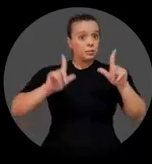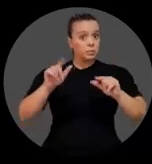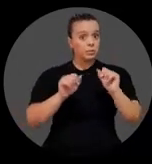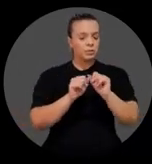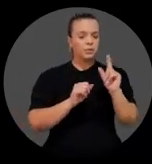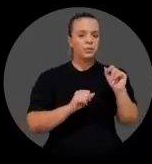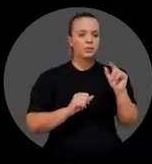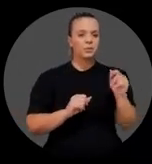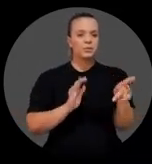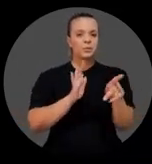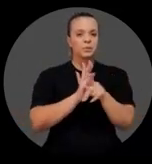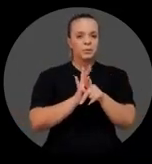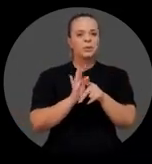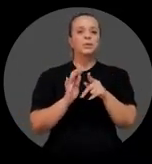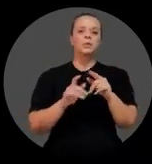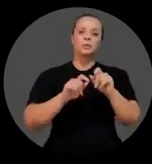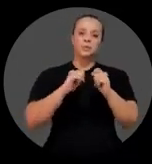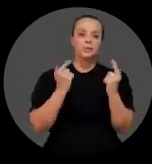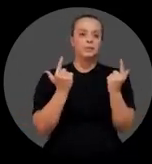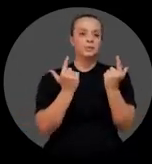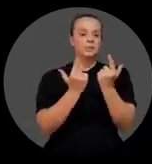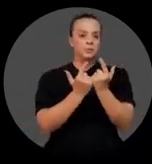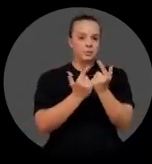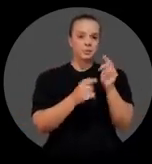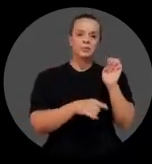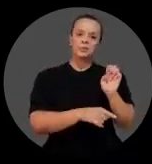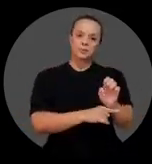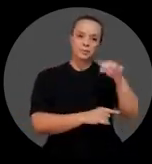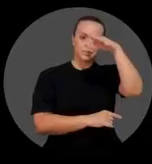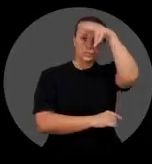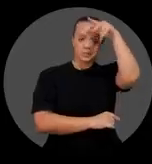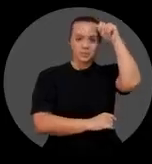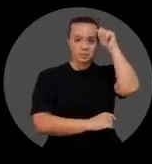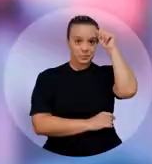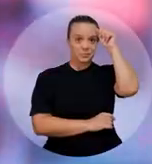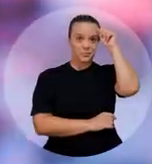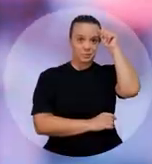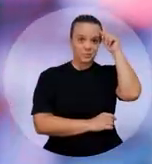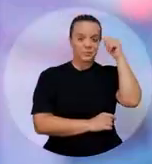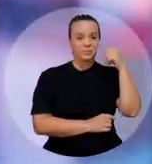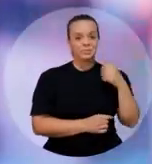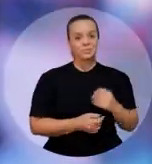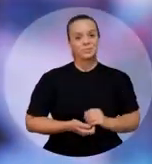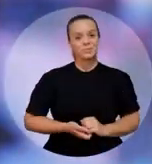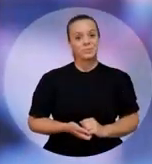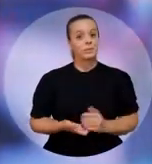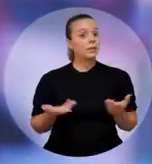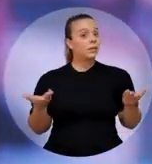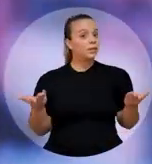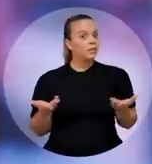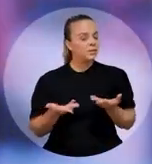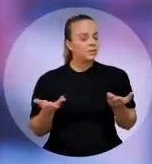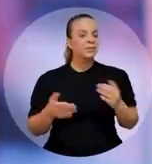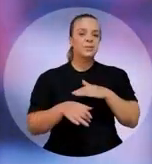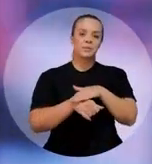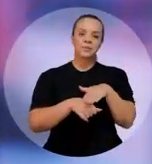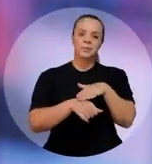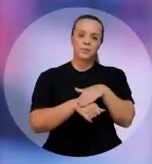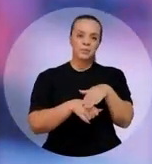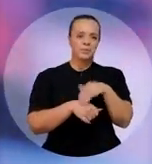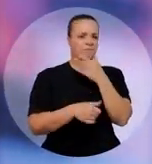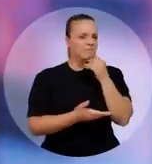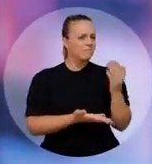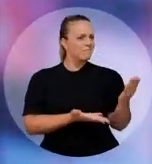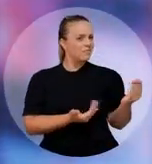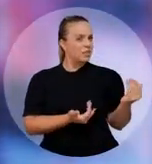é viabilizado com recursos públicos da Assembleia Legislativa do Estado de Mato Grosso. E no programa de hoje a gente conversa com o